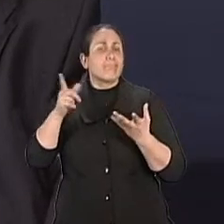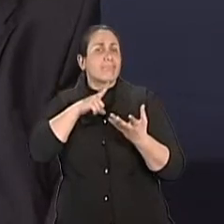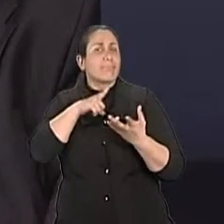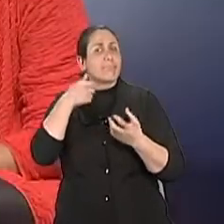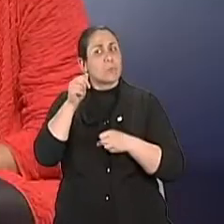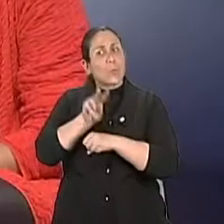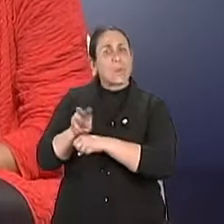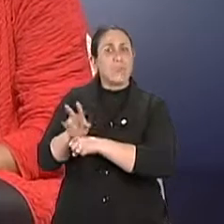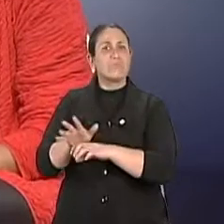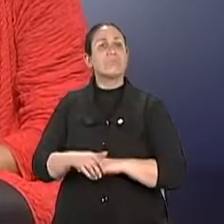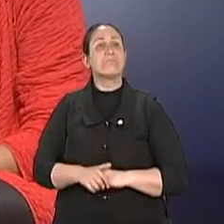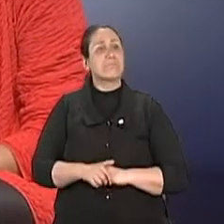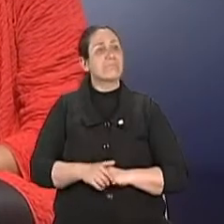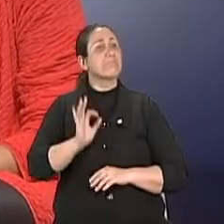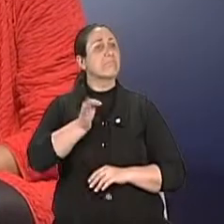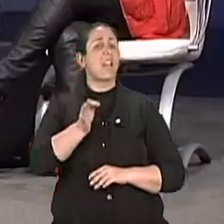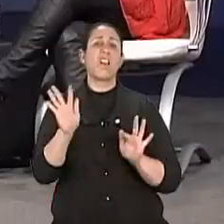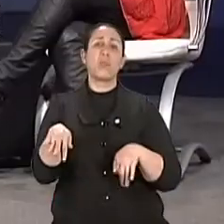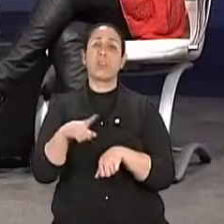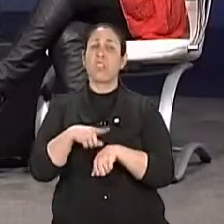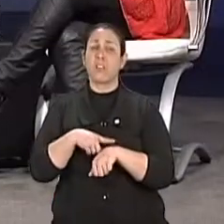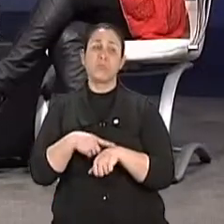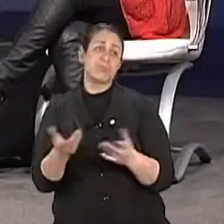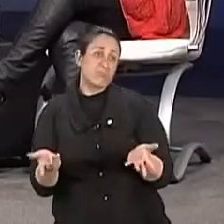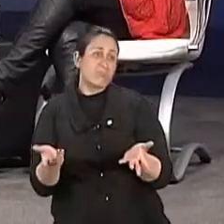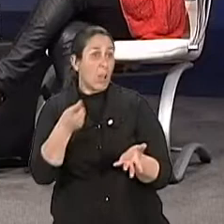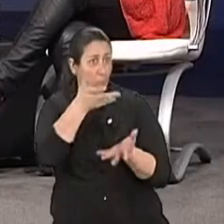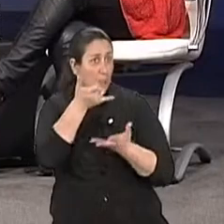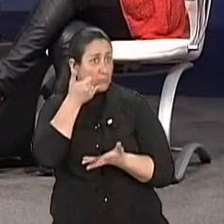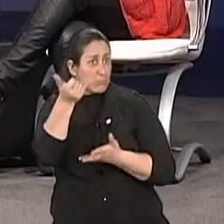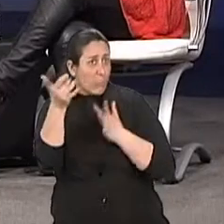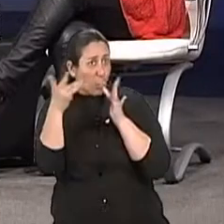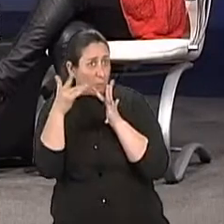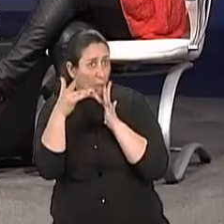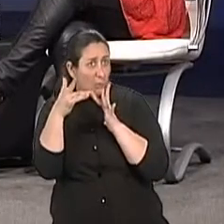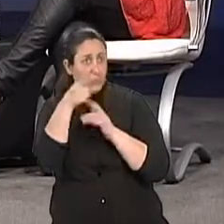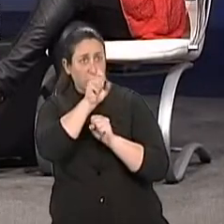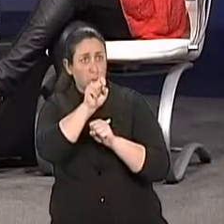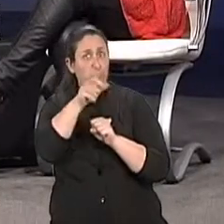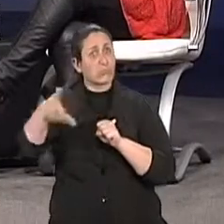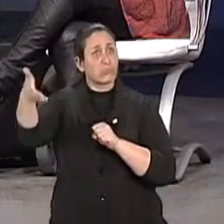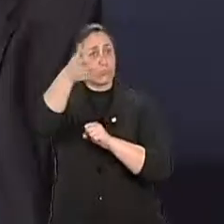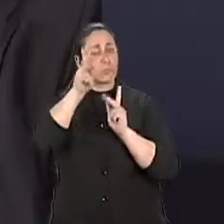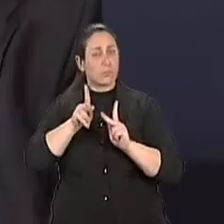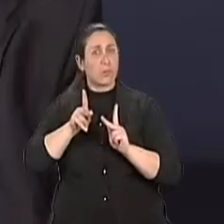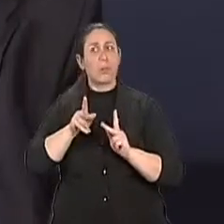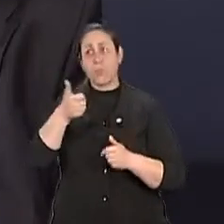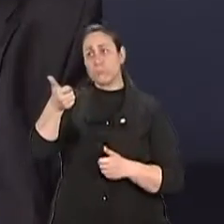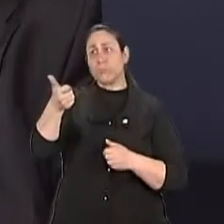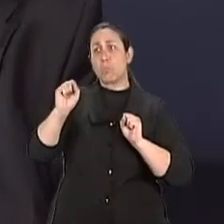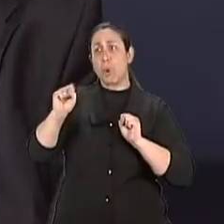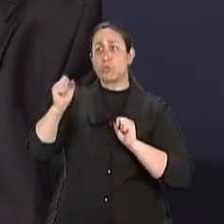atingindo o osso. Perfeito, mas acabou, foi o nosso tempo, doutor. O senhor quer deixar um telefone para o pessoal não ficar ligando aqui para a TV? O telefone do hospital,